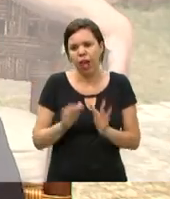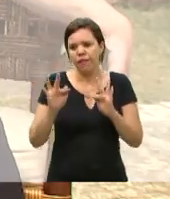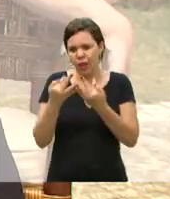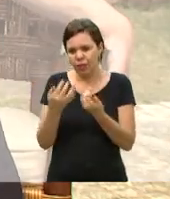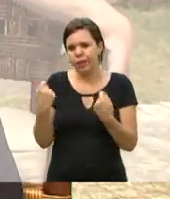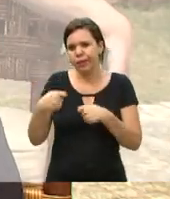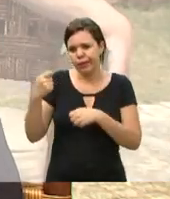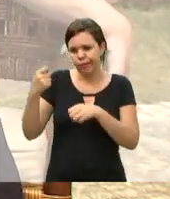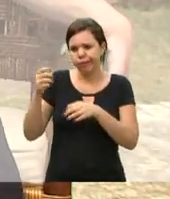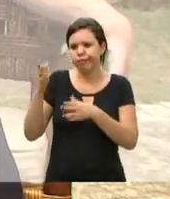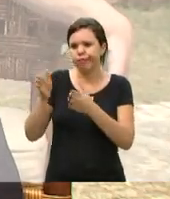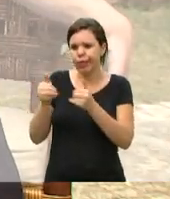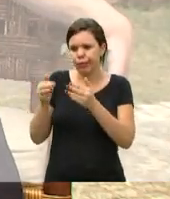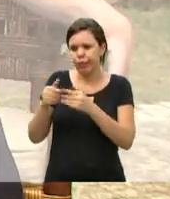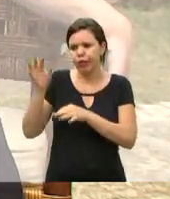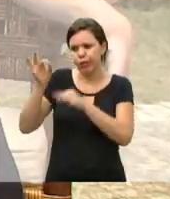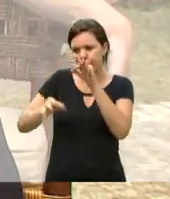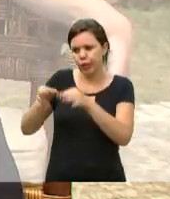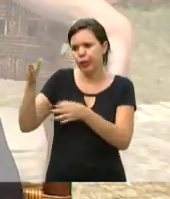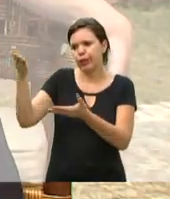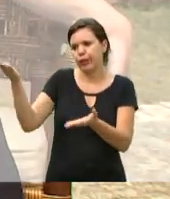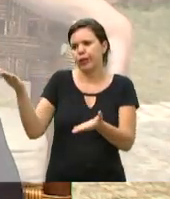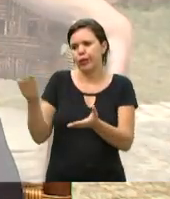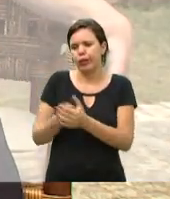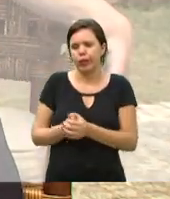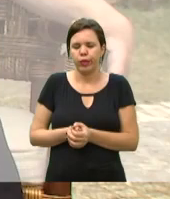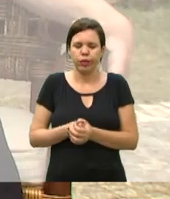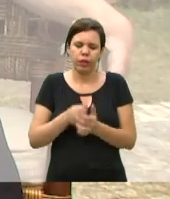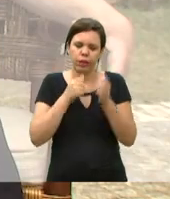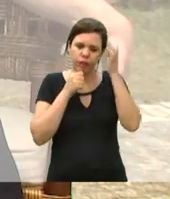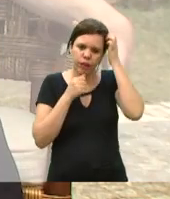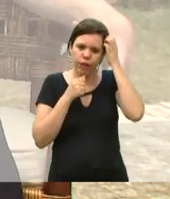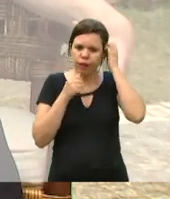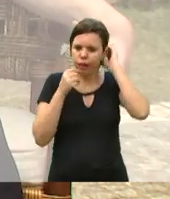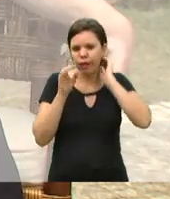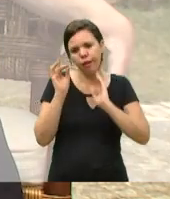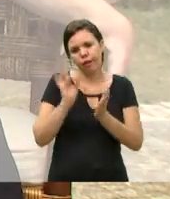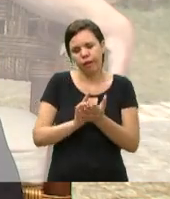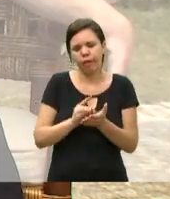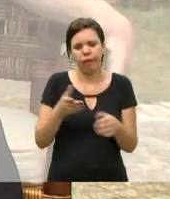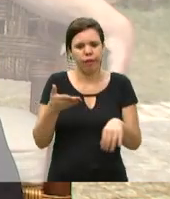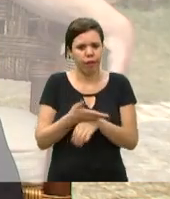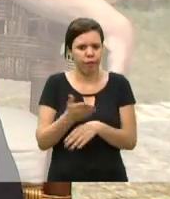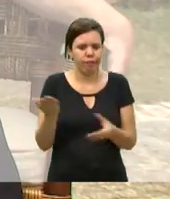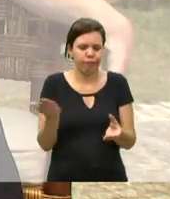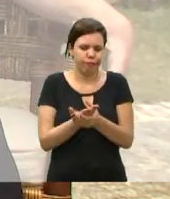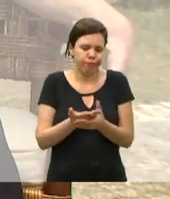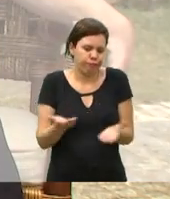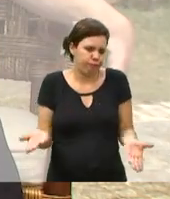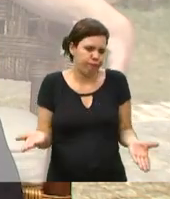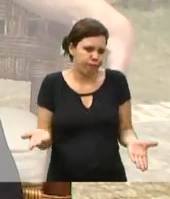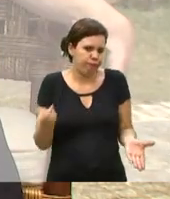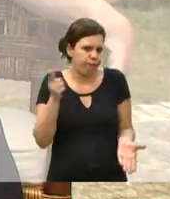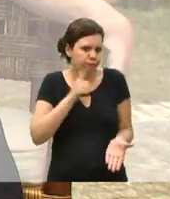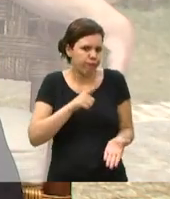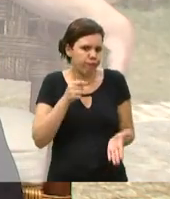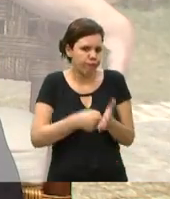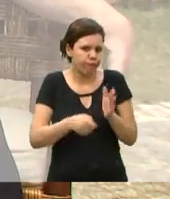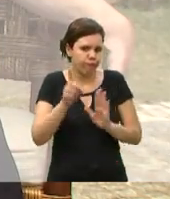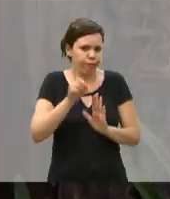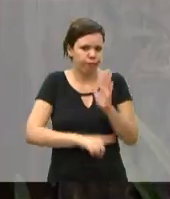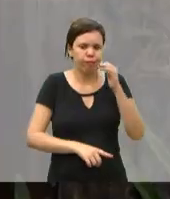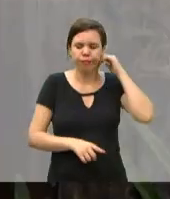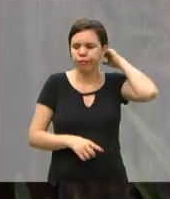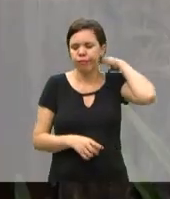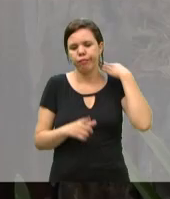recorrer à justiça, uhum, não é? É, realmente entrar com o processo para requerer o